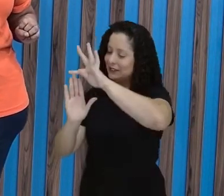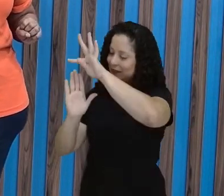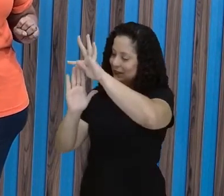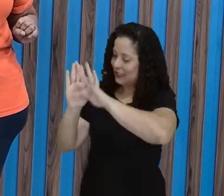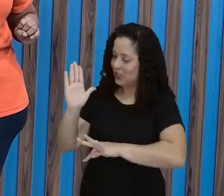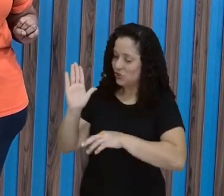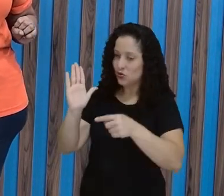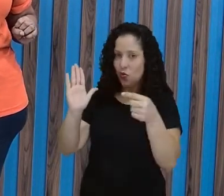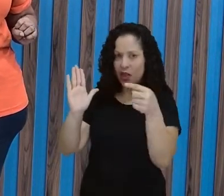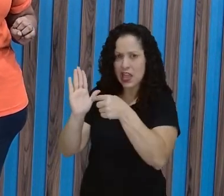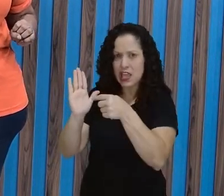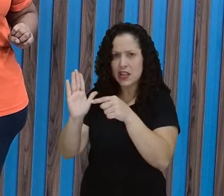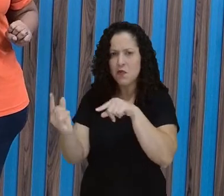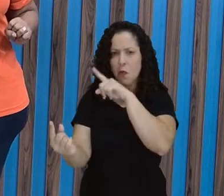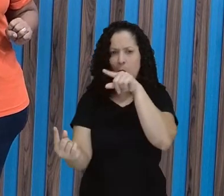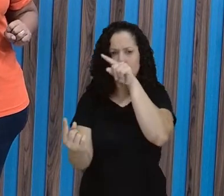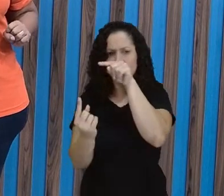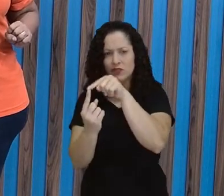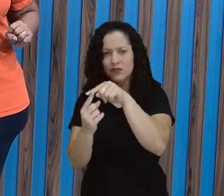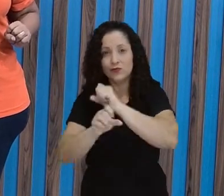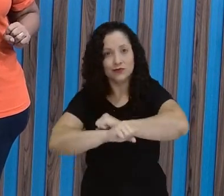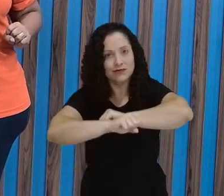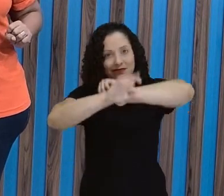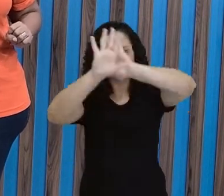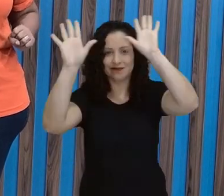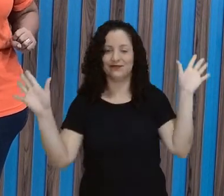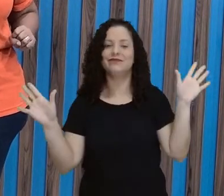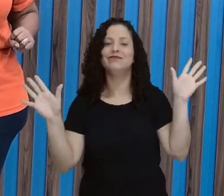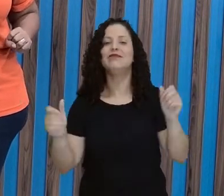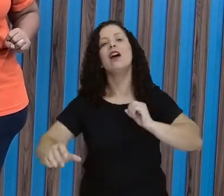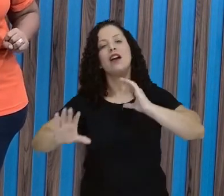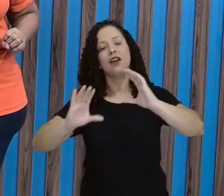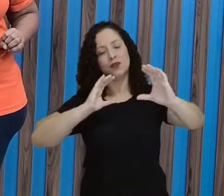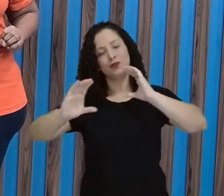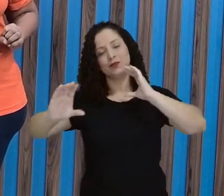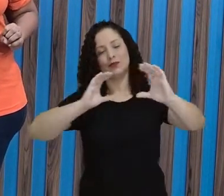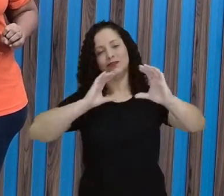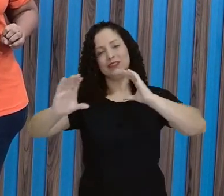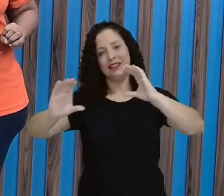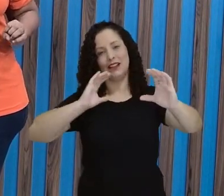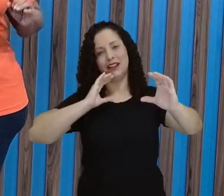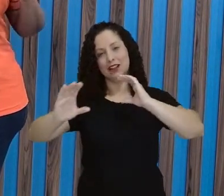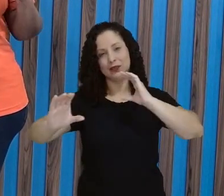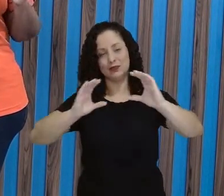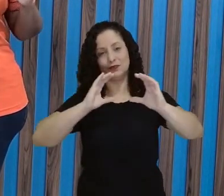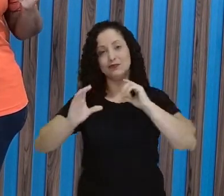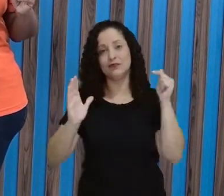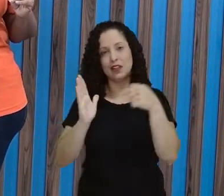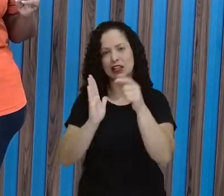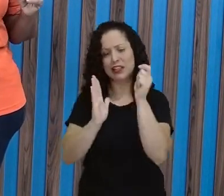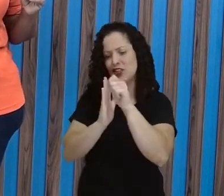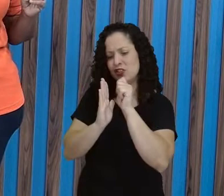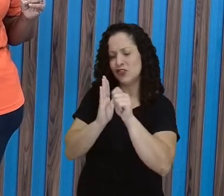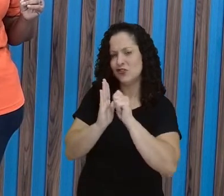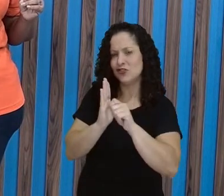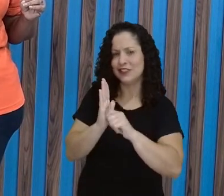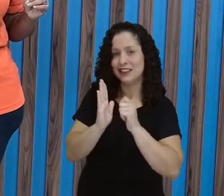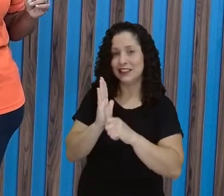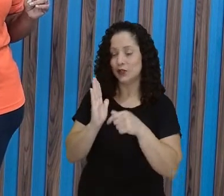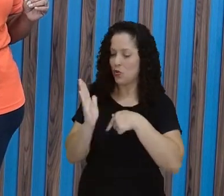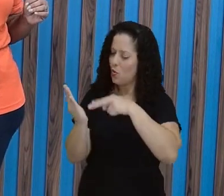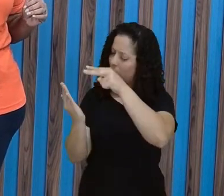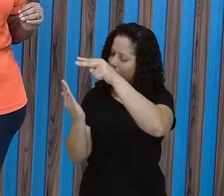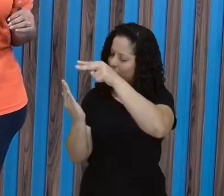ter cumprido a função se ele tiver comunicado, se ele tiver escrito de forma que eu